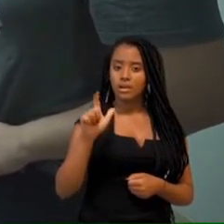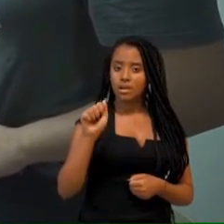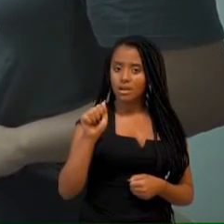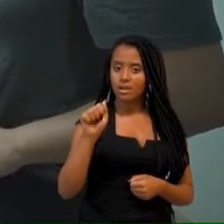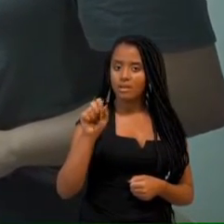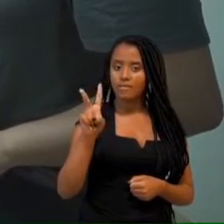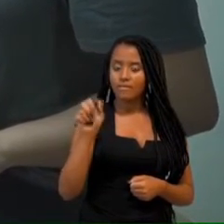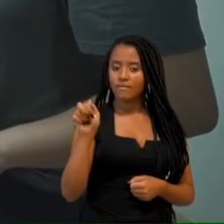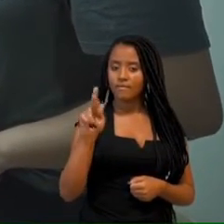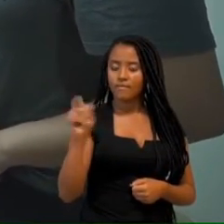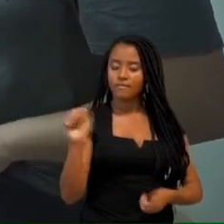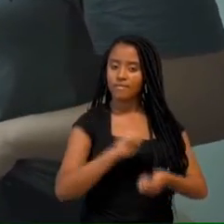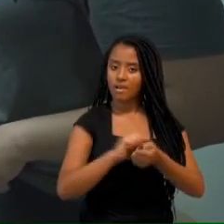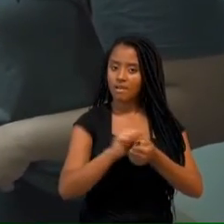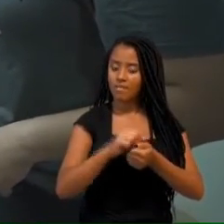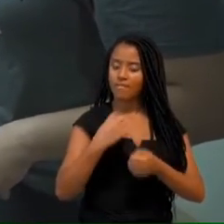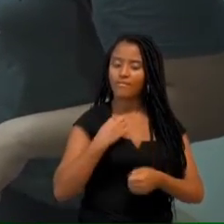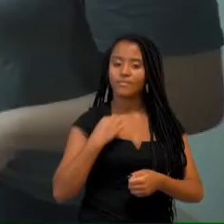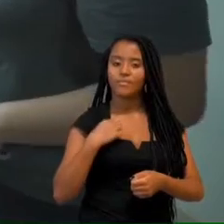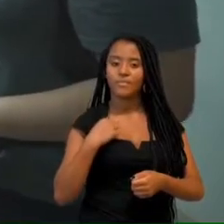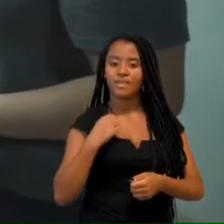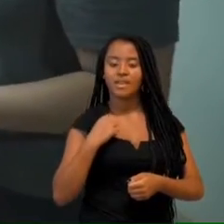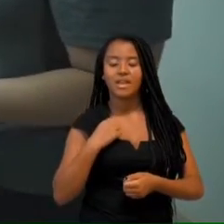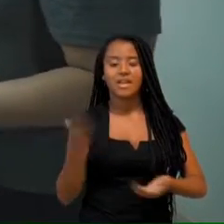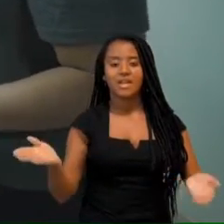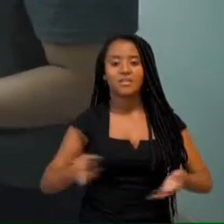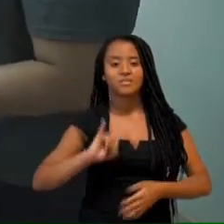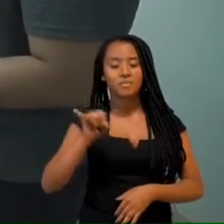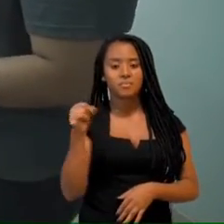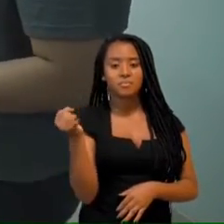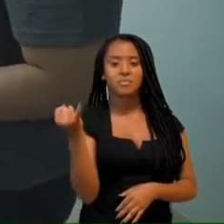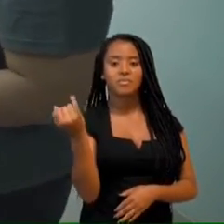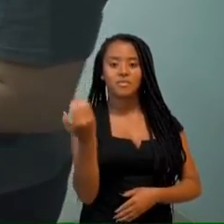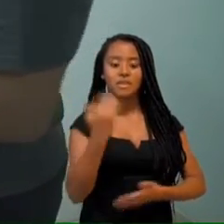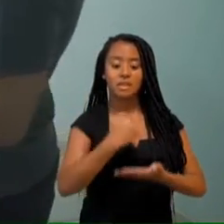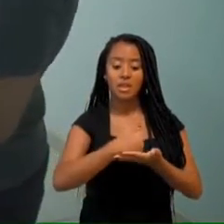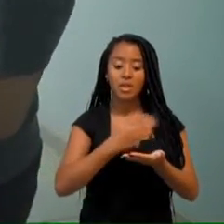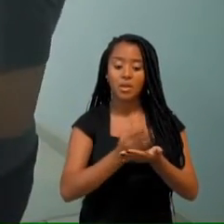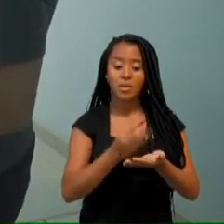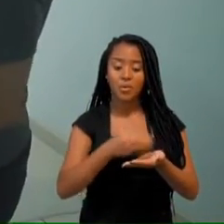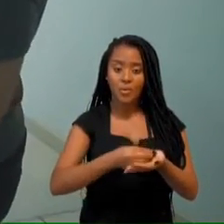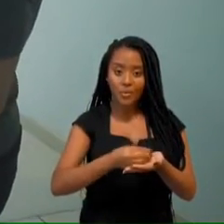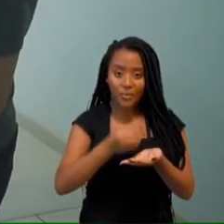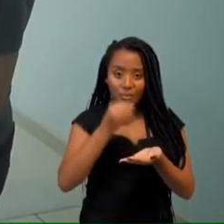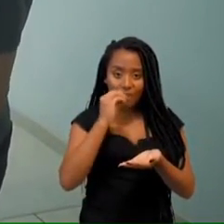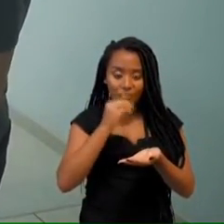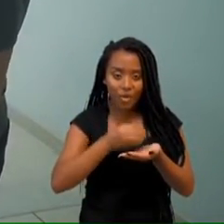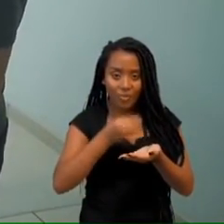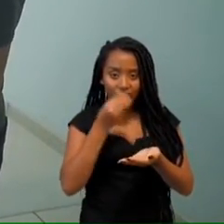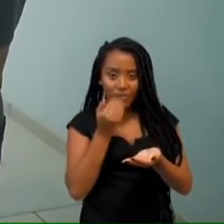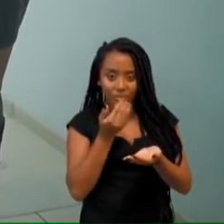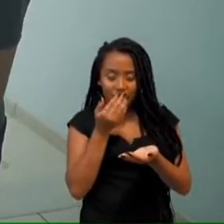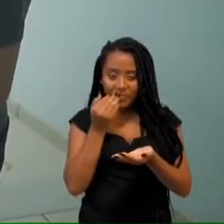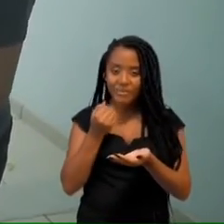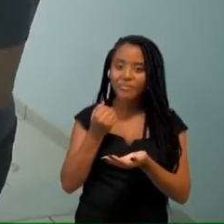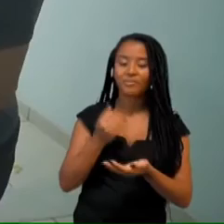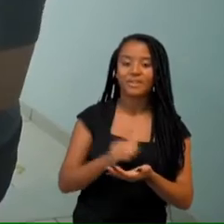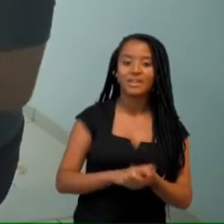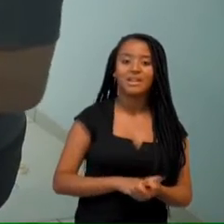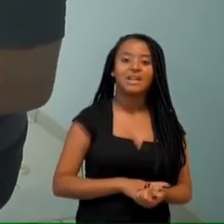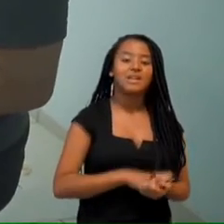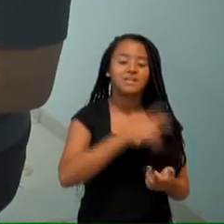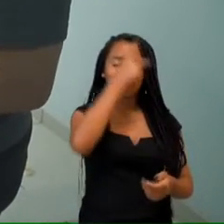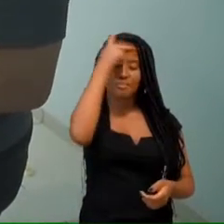aqui nós vamos agora aproveitar um pouco desse bolo né que é o apartamento que a galera quer vir só para comer o bolo